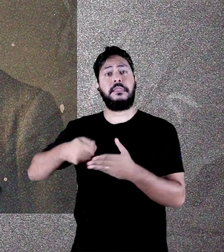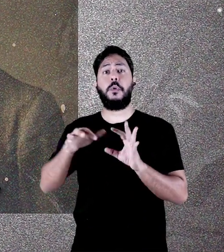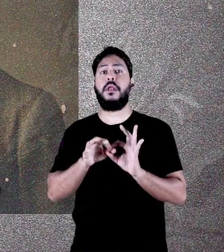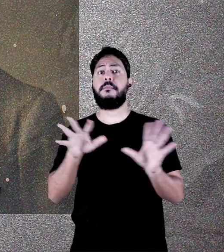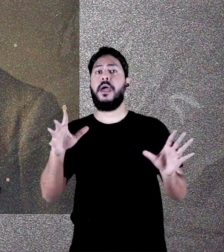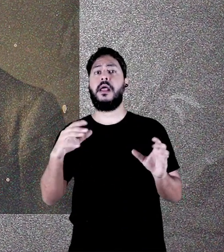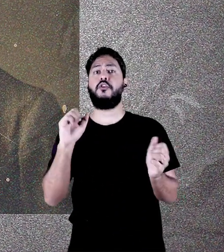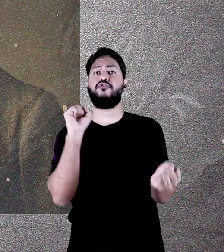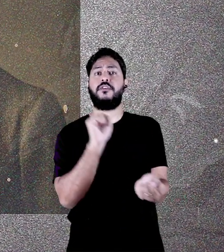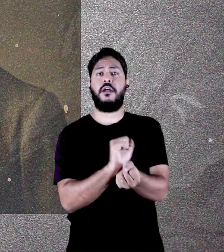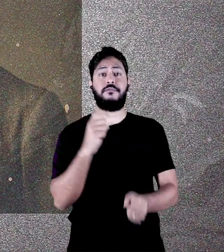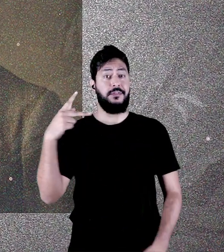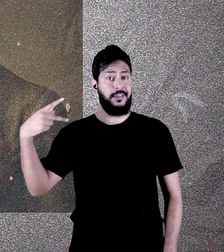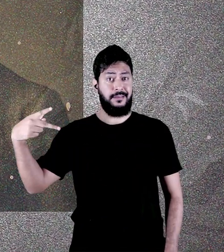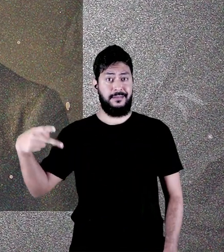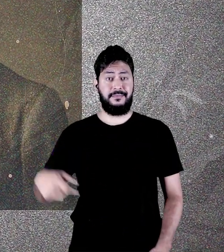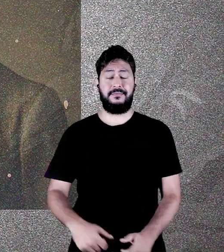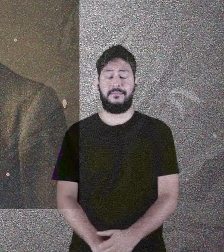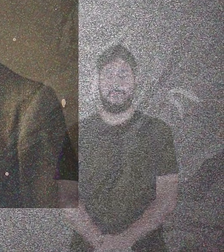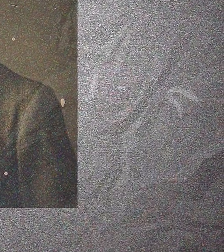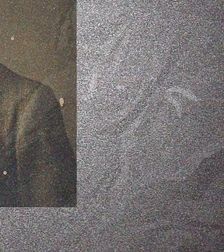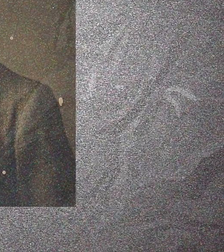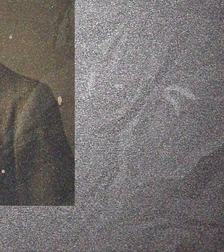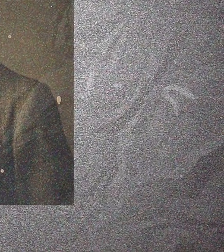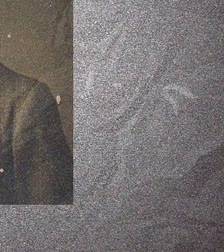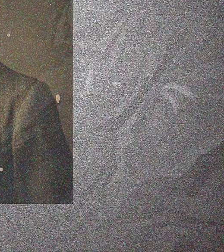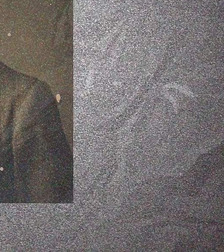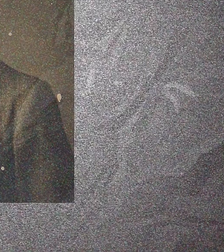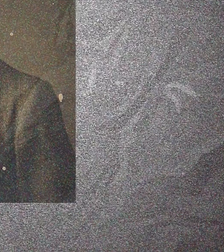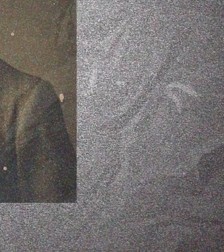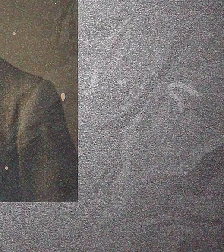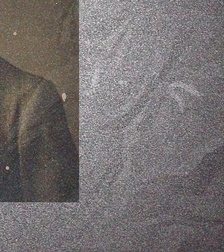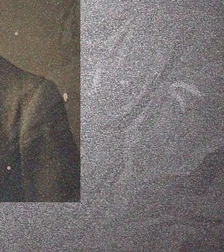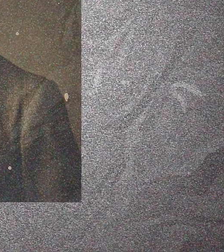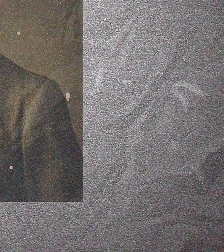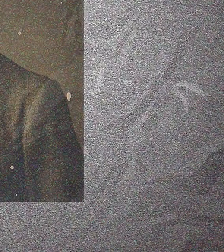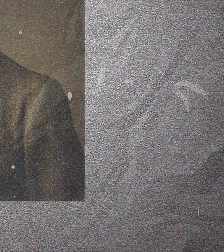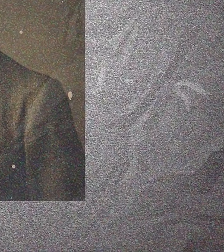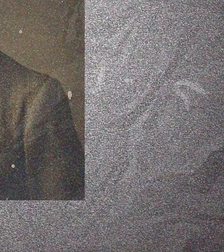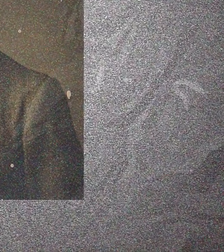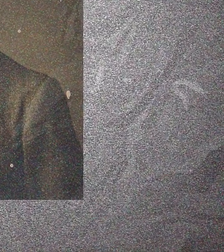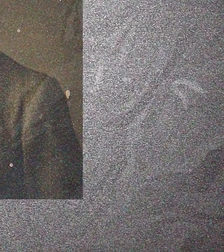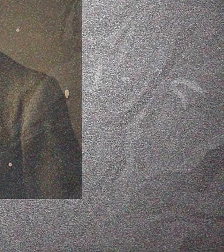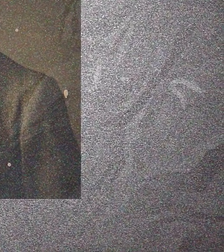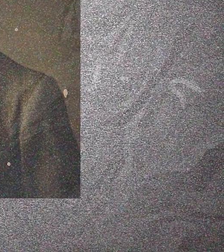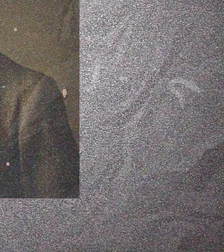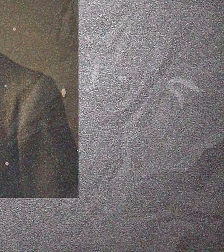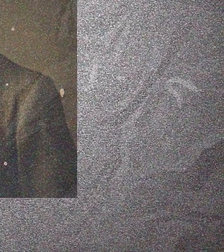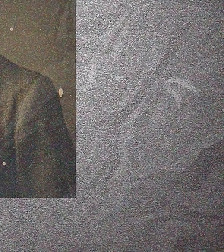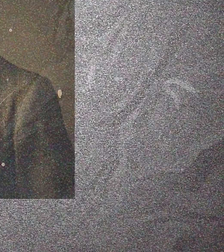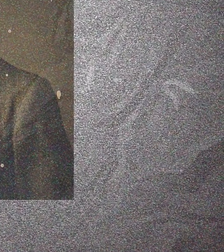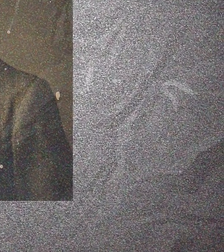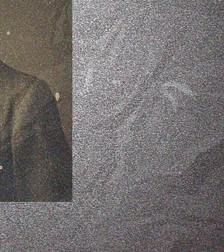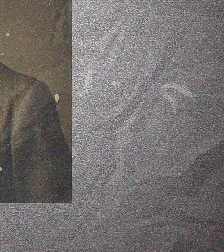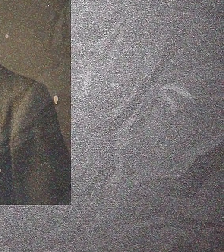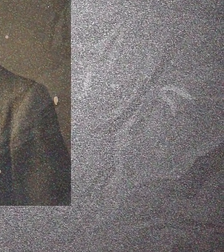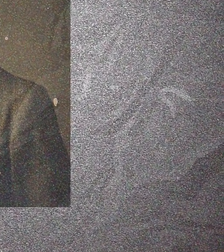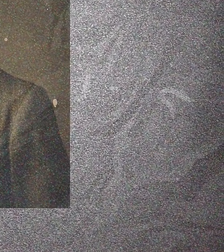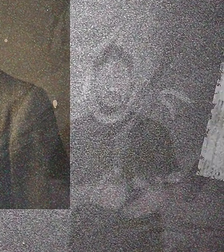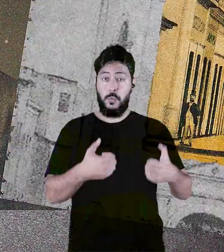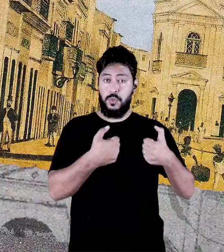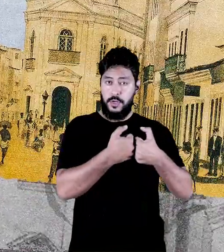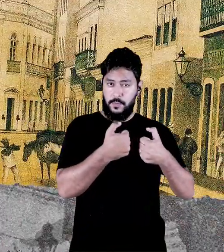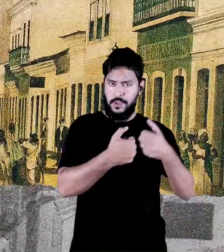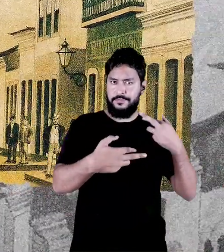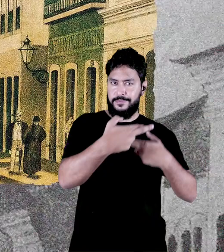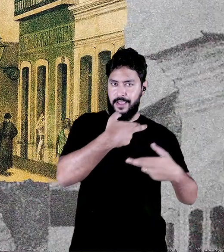Paraíba. Escravizado Porteiro e Escravizado Belisário, século XIX. Fotografia de 2 homens negros idosos.